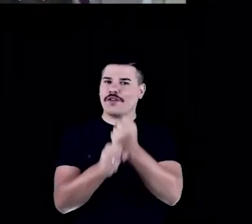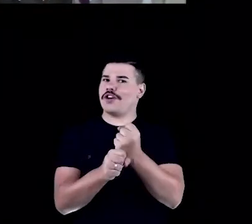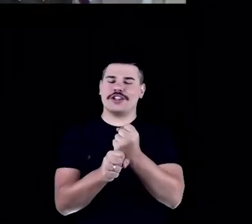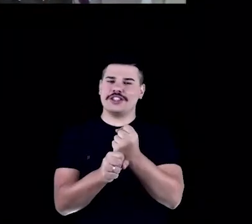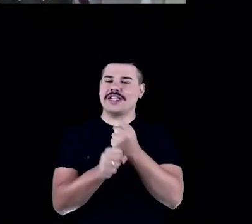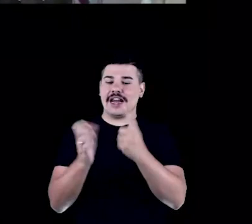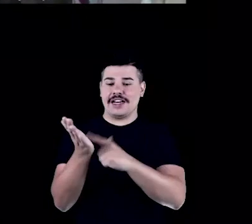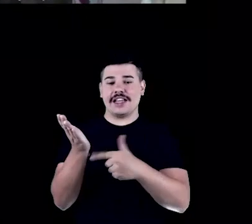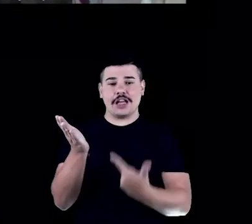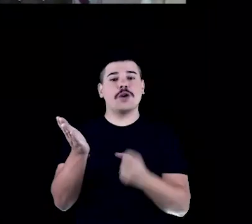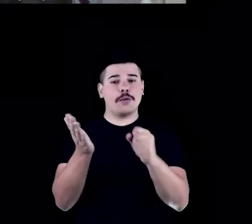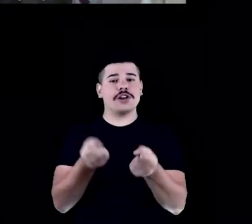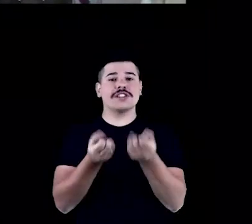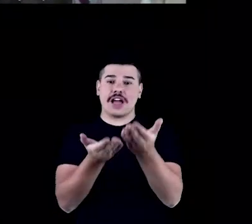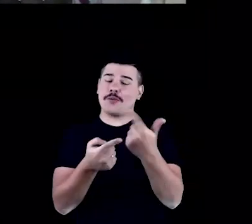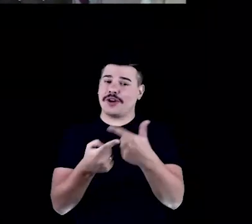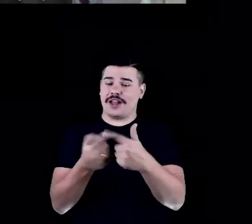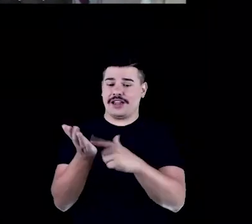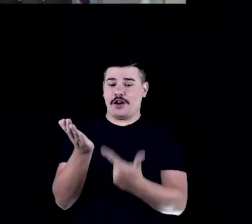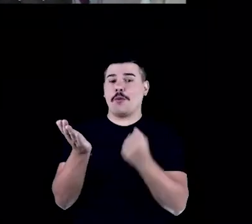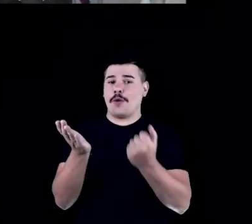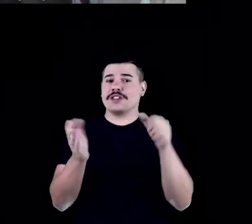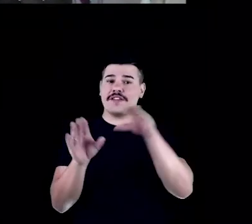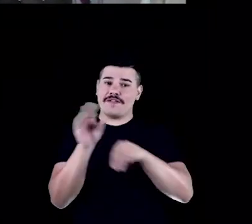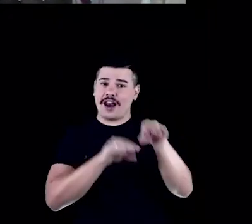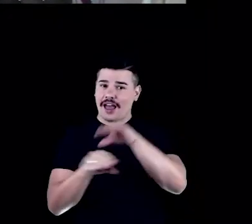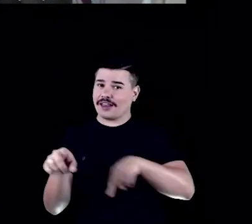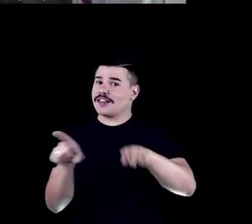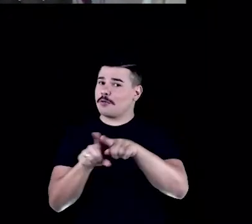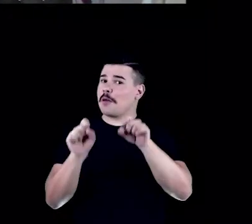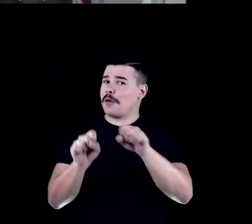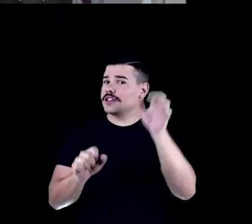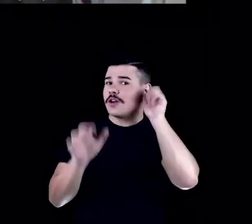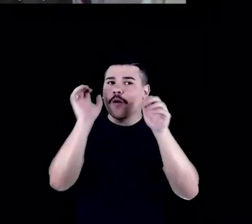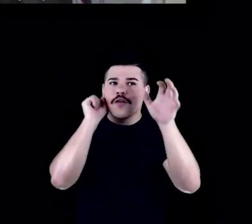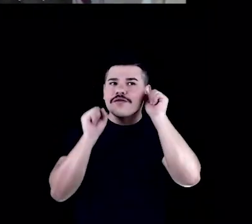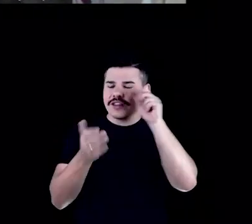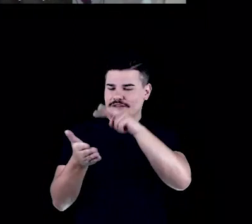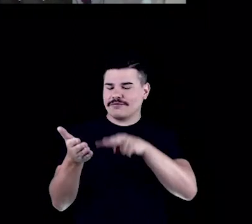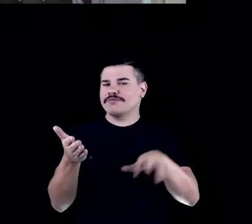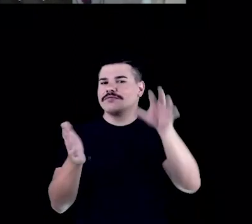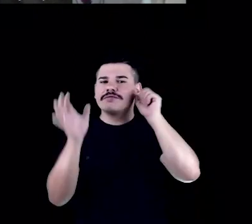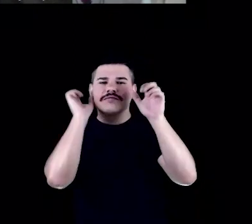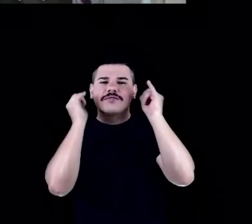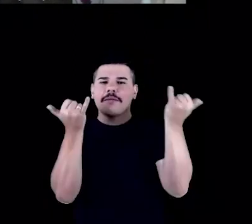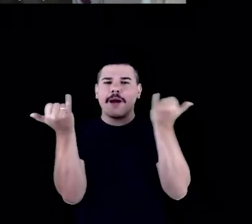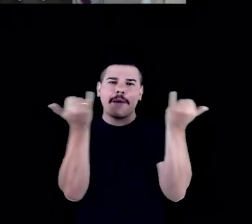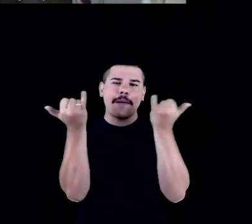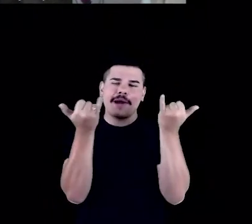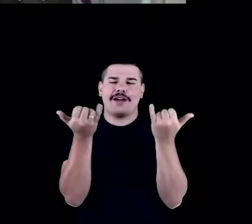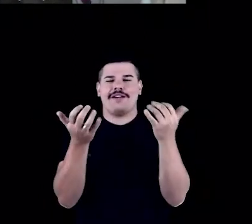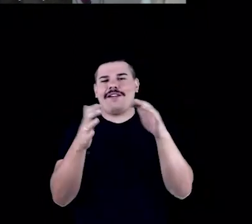intensa que a literatura pode ter é quando ela é falada e ouvida, mais do que lida, eu acho, assim, que